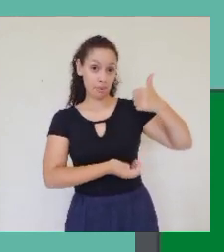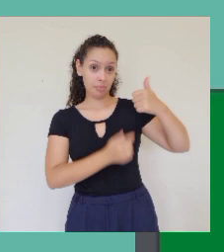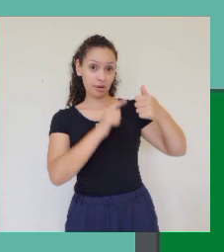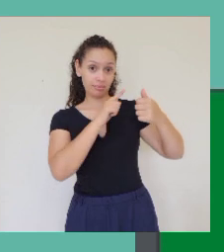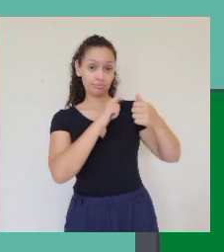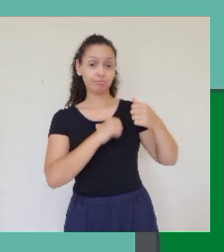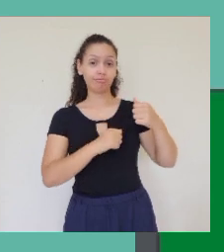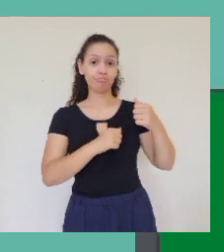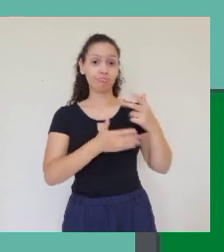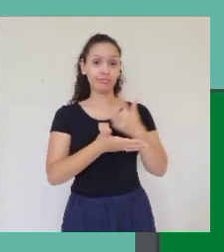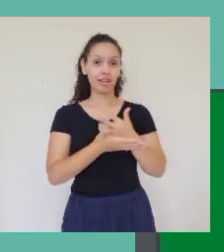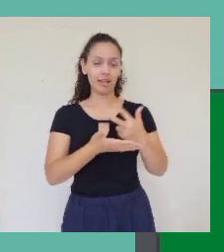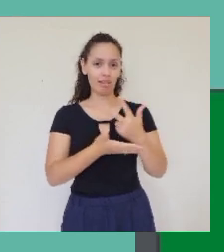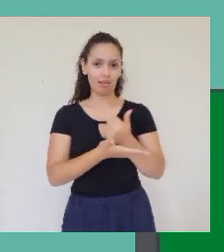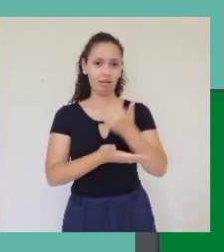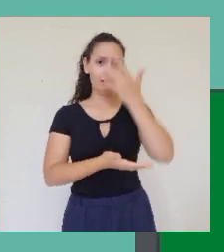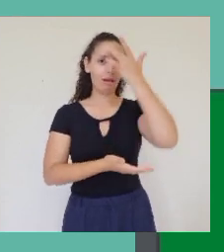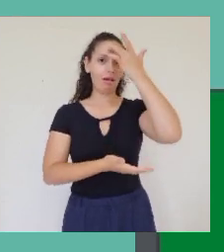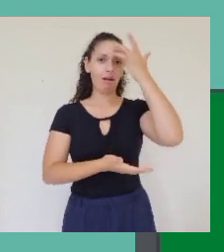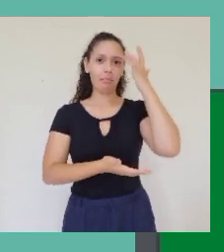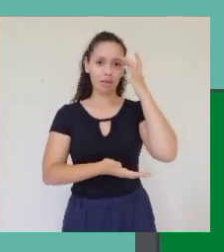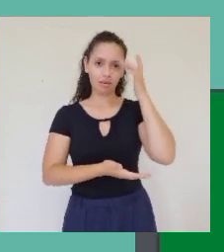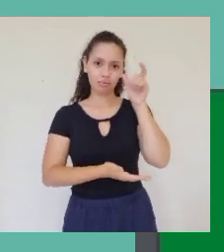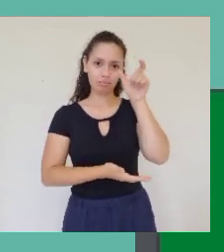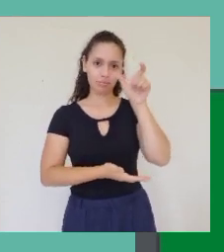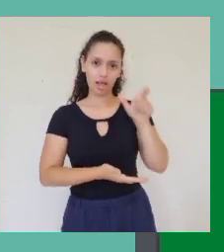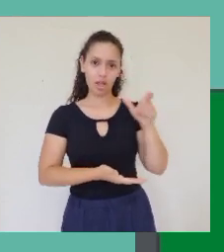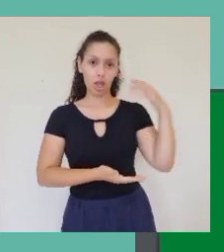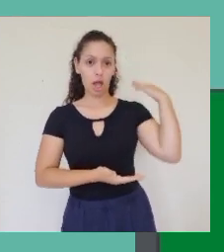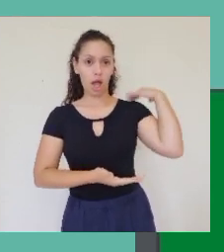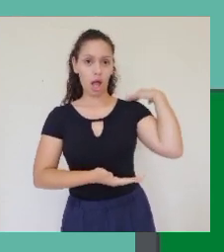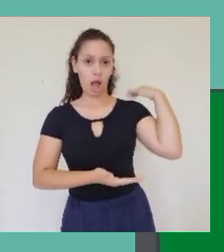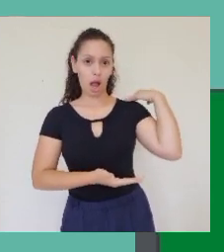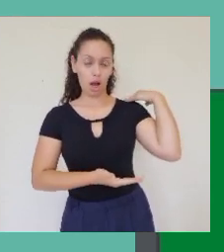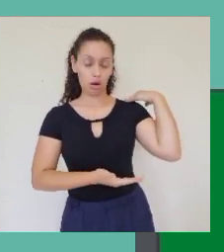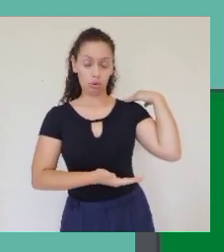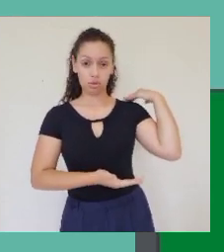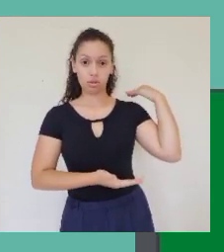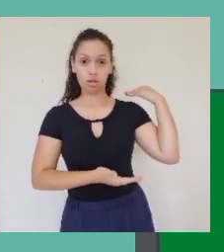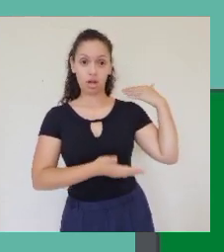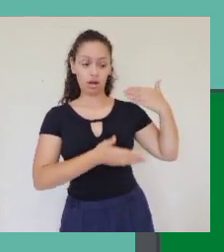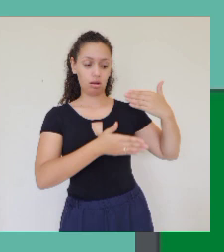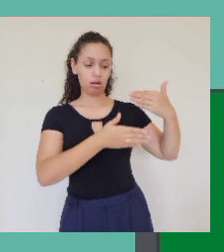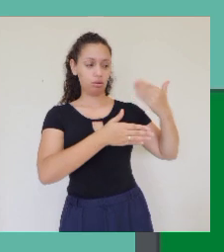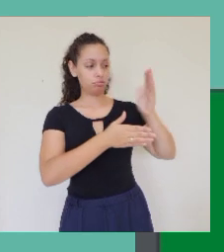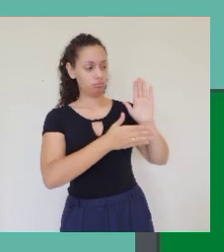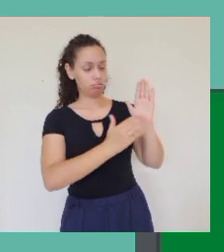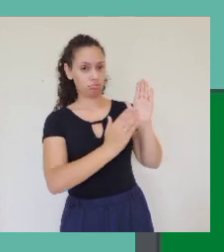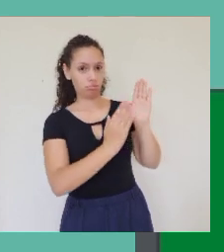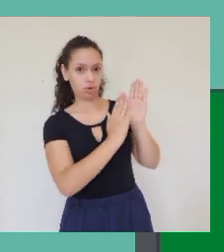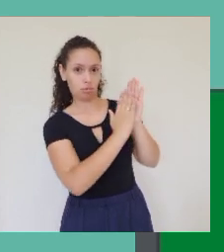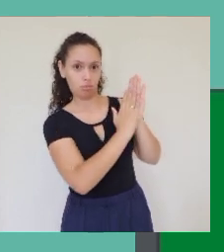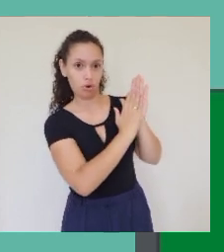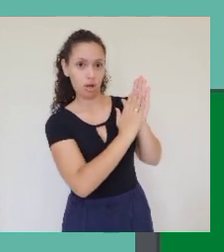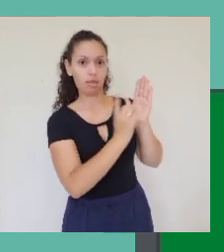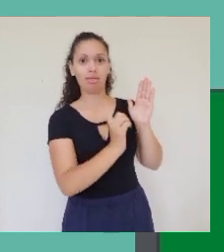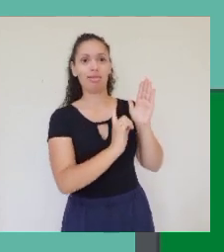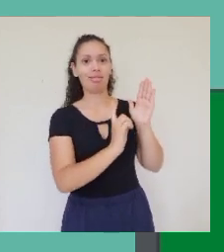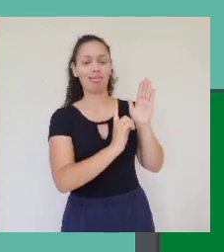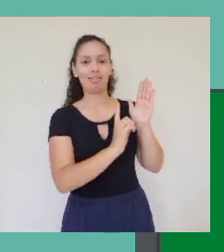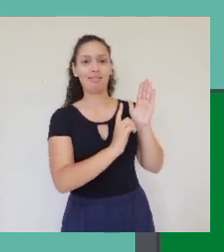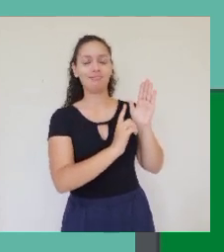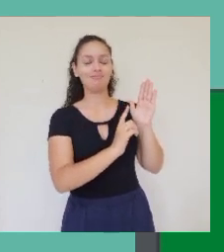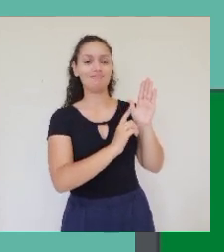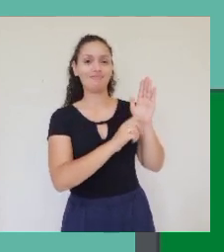que o indivíduo ele não está apoiado com as suas costas na cadeira, ele está sentado, né, em cima da região aqui sacral e